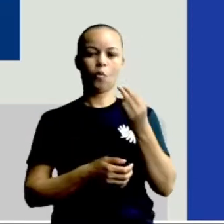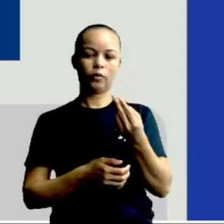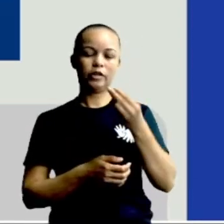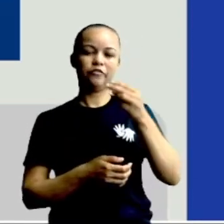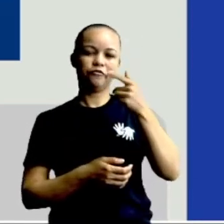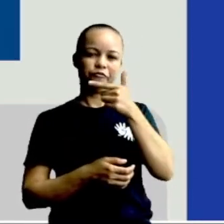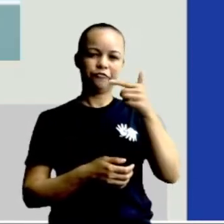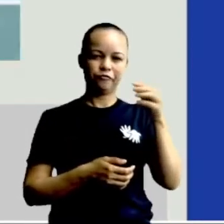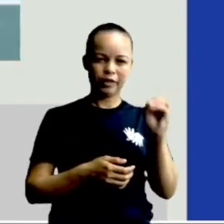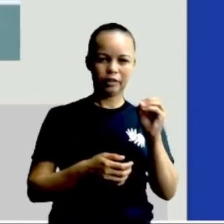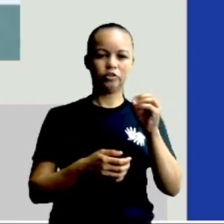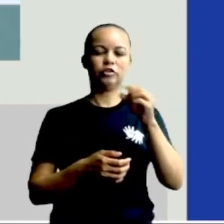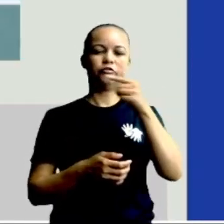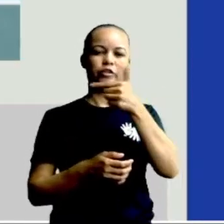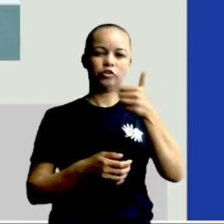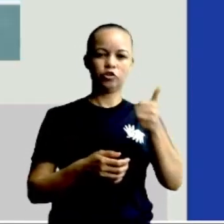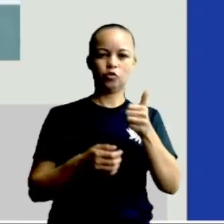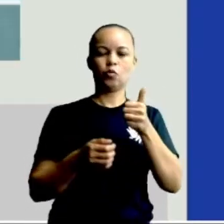de março.